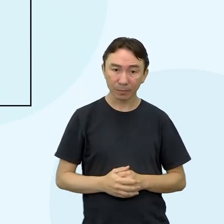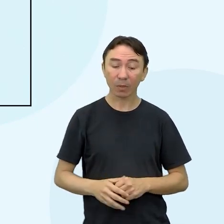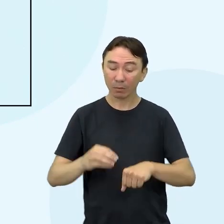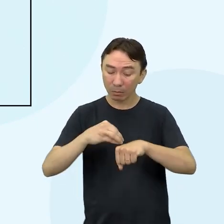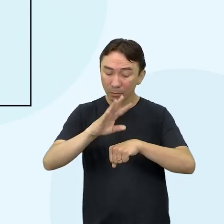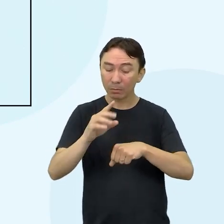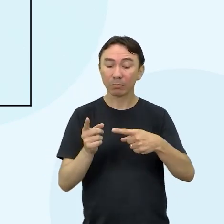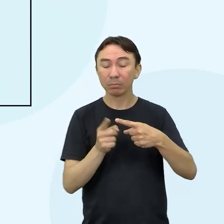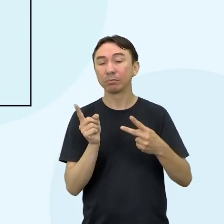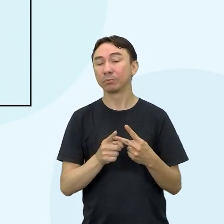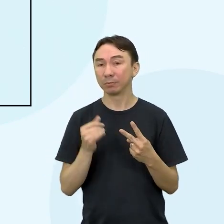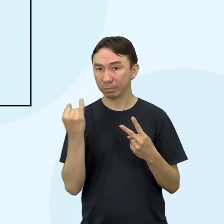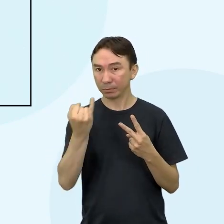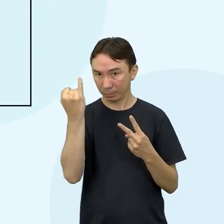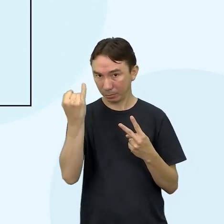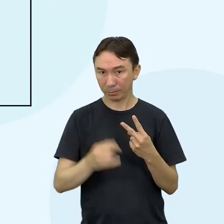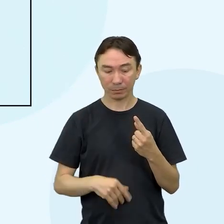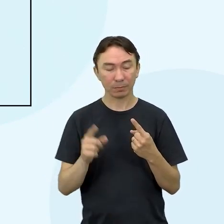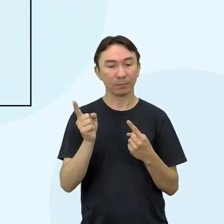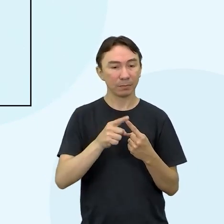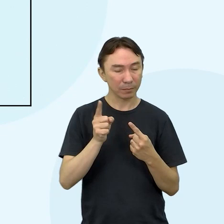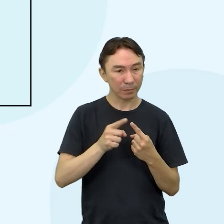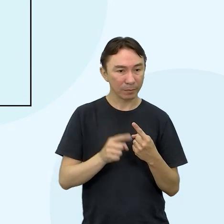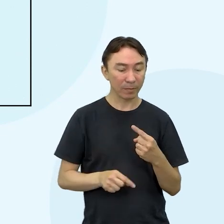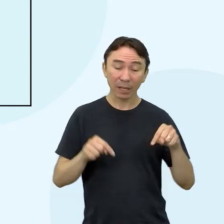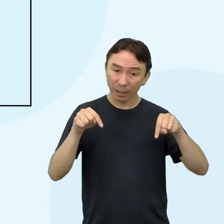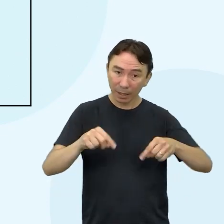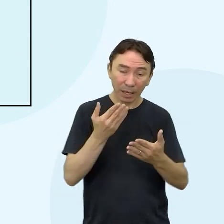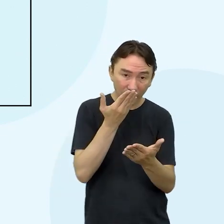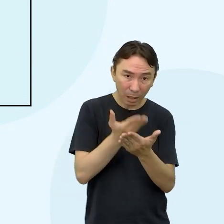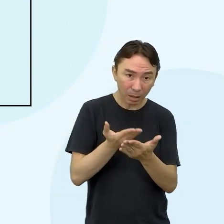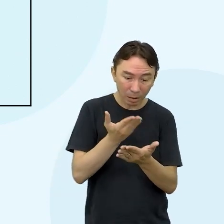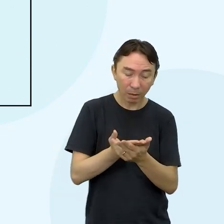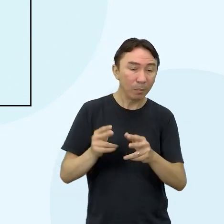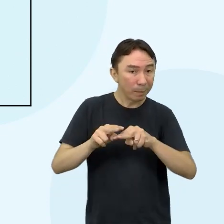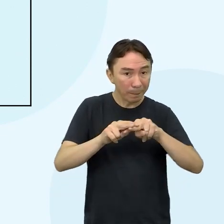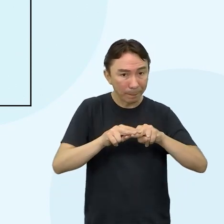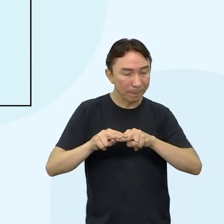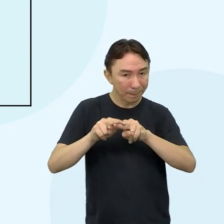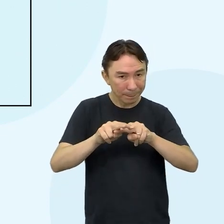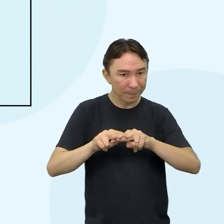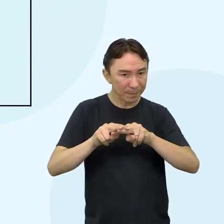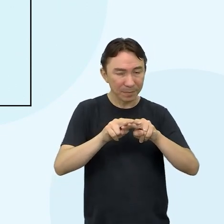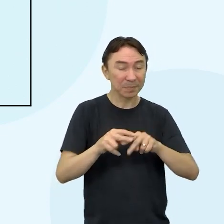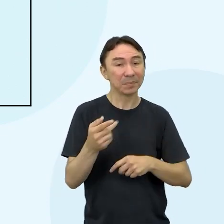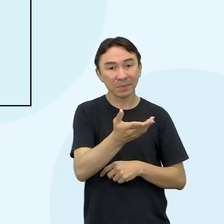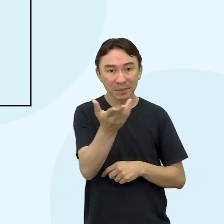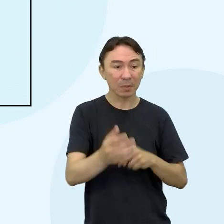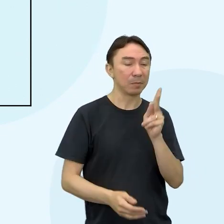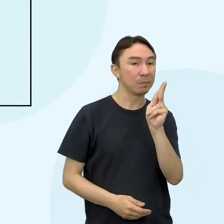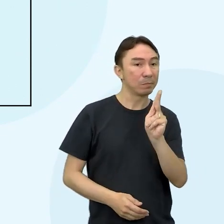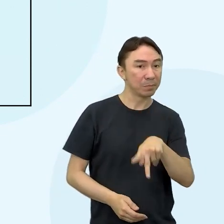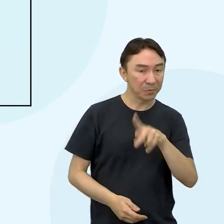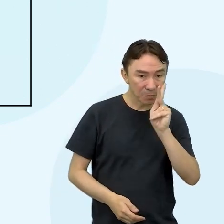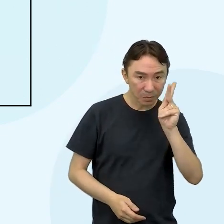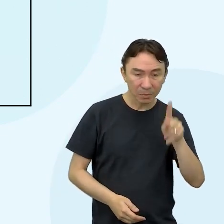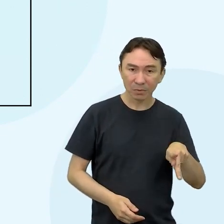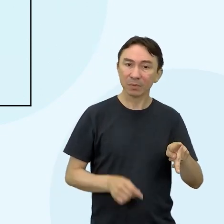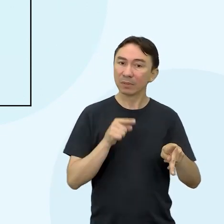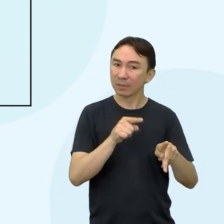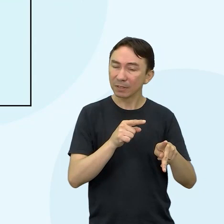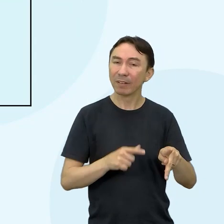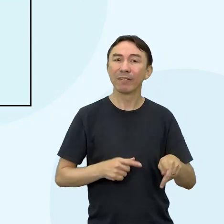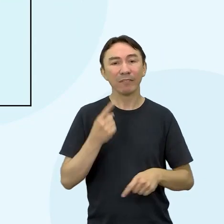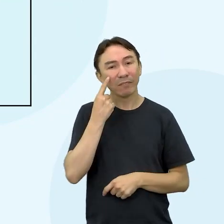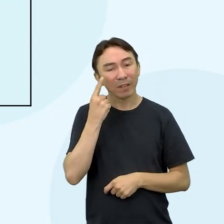importantes. É interessante que nas aulas de recuperação intensiva, o professor, né, no seu plano e tal, ele contemple aí as